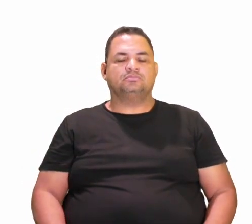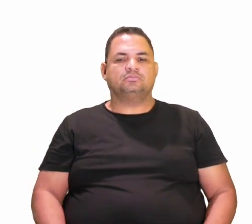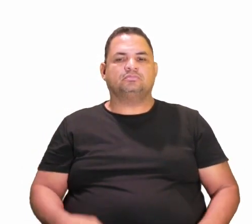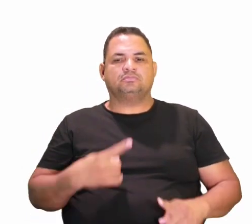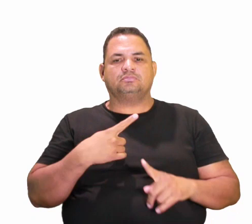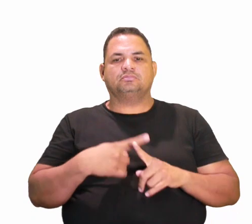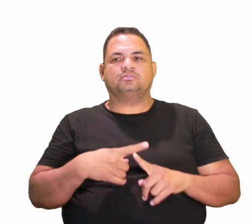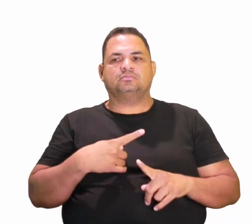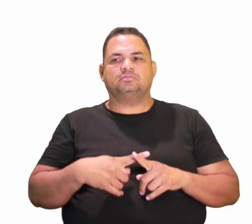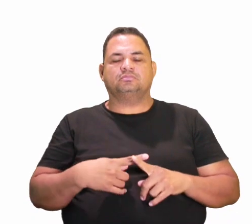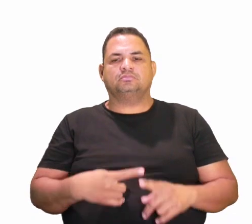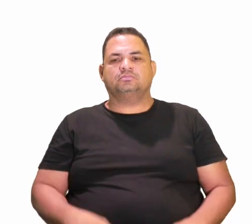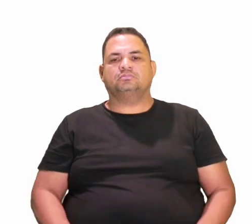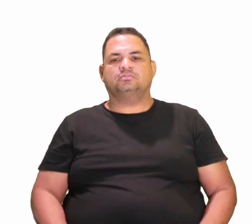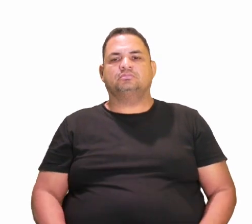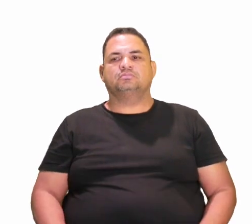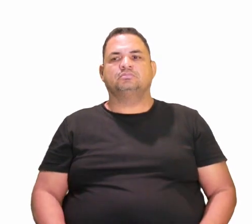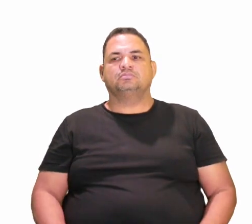Porque elas podem